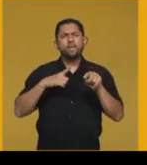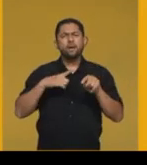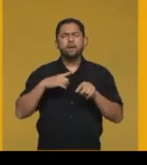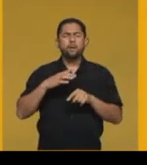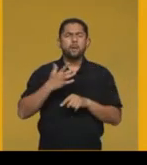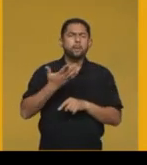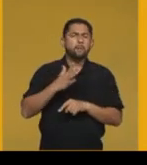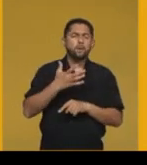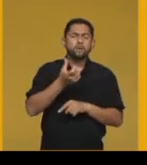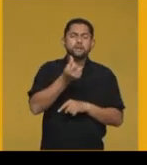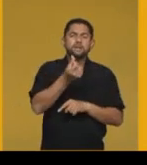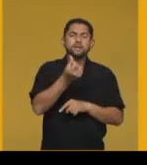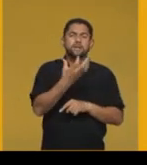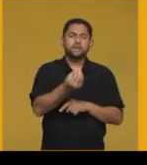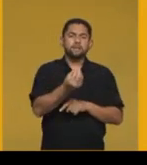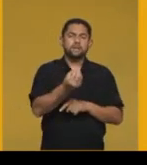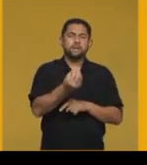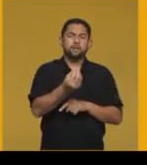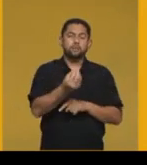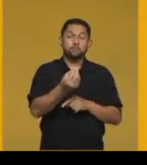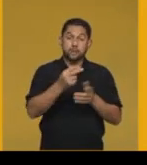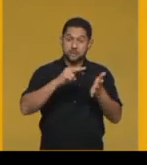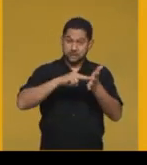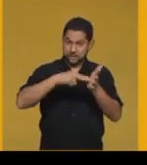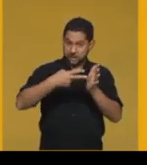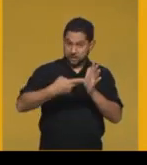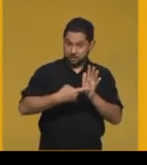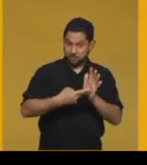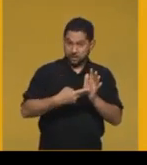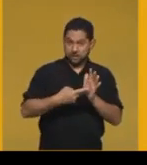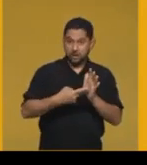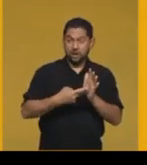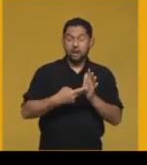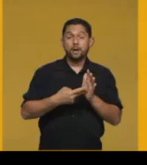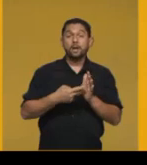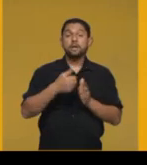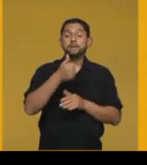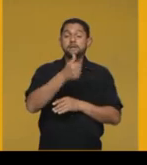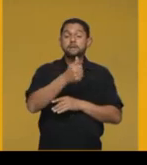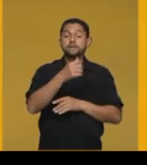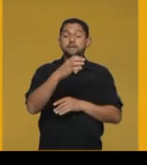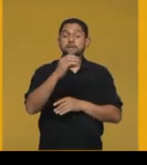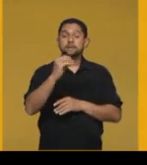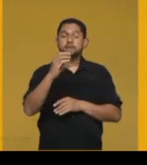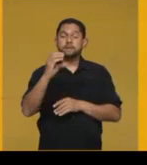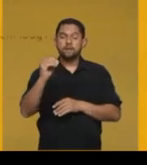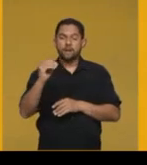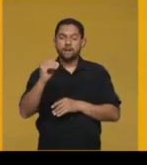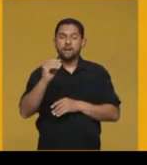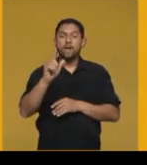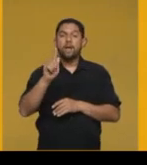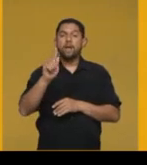valor 60. Quer dizer que a cada 100 gramas